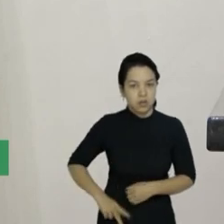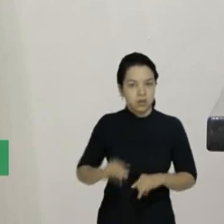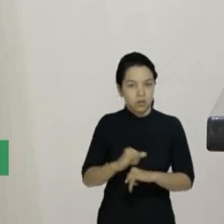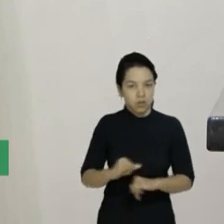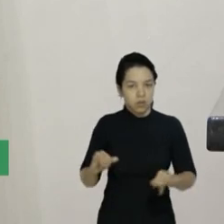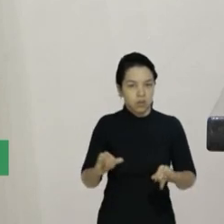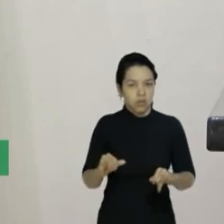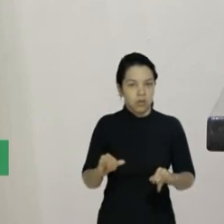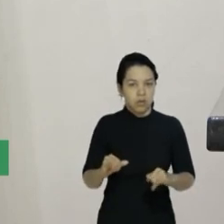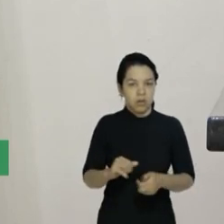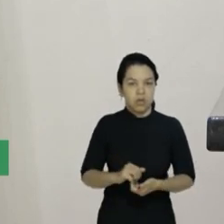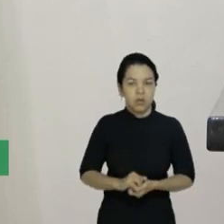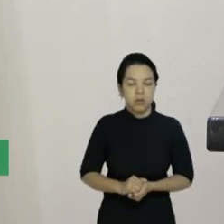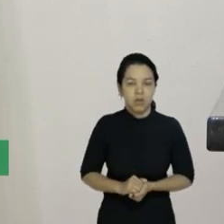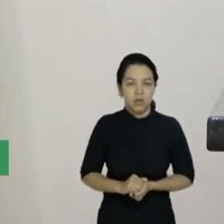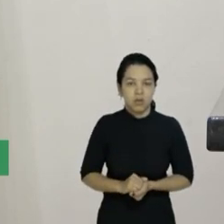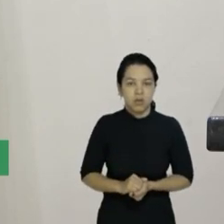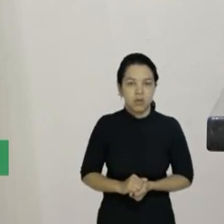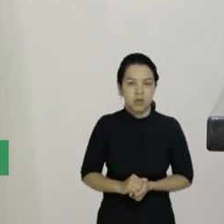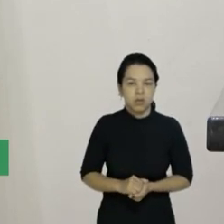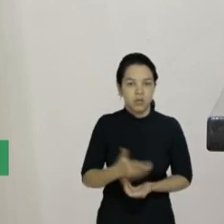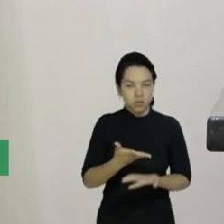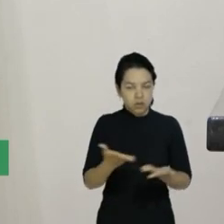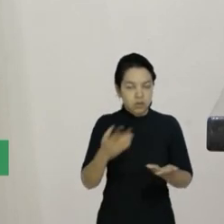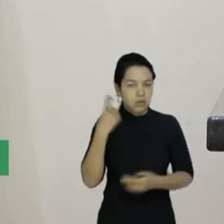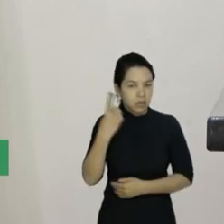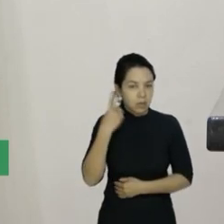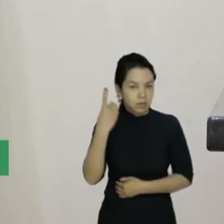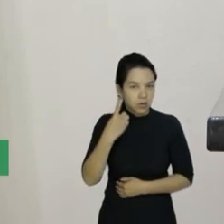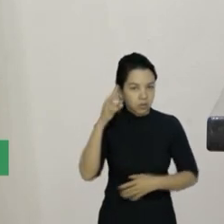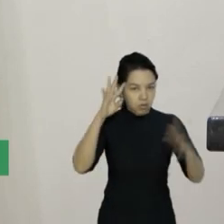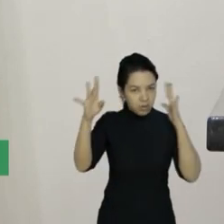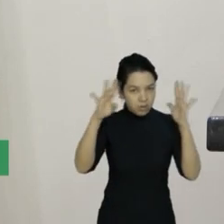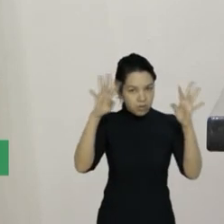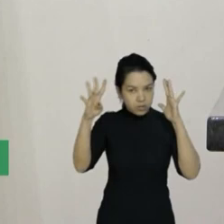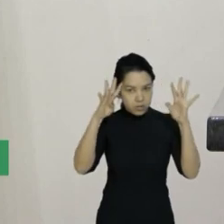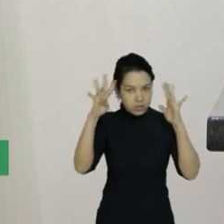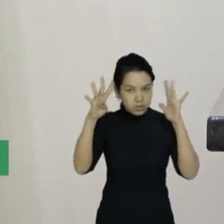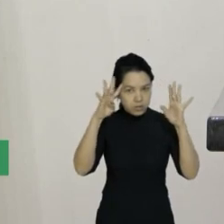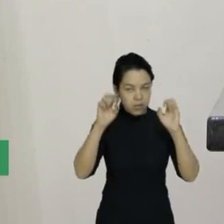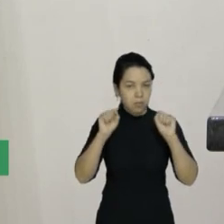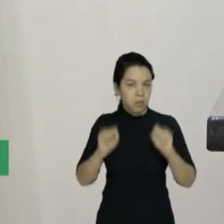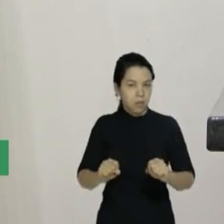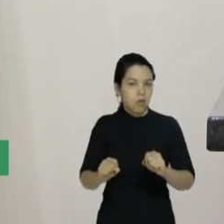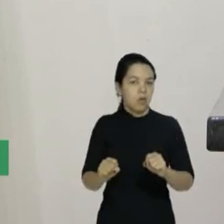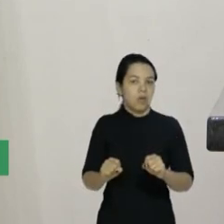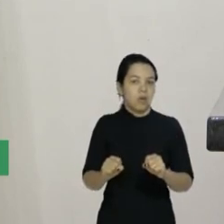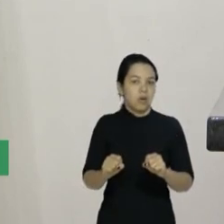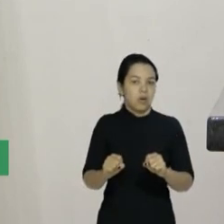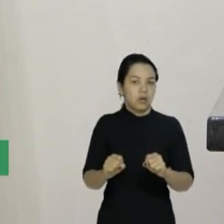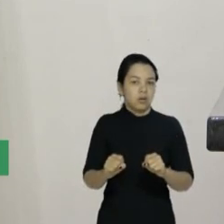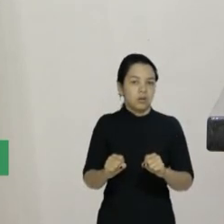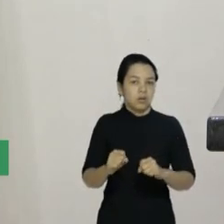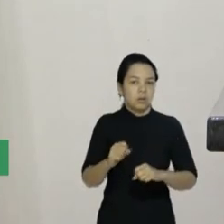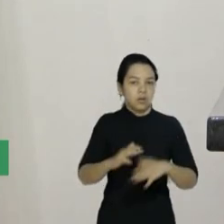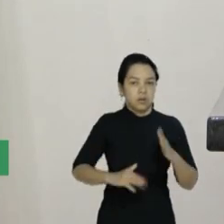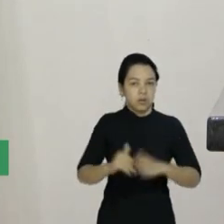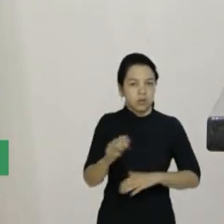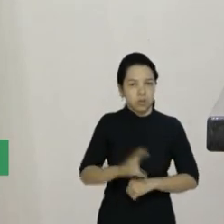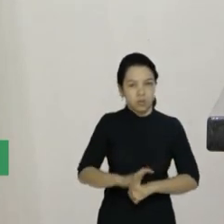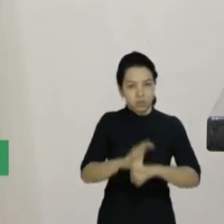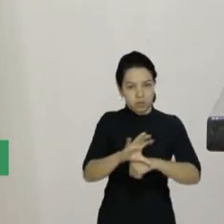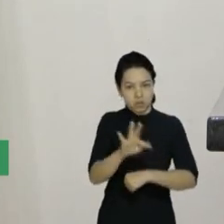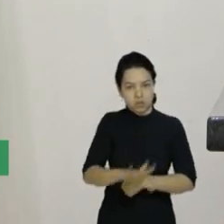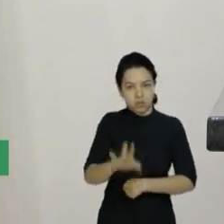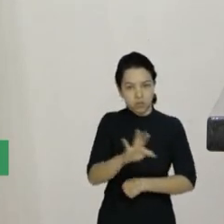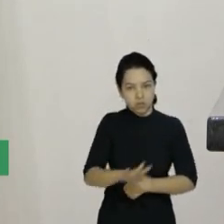aqui para que os deputados reflitam e que possam estar muito mais irmanados conosco. O Conselho Federal dos